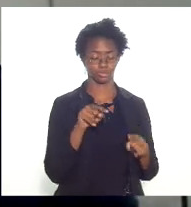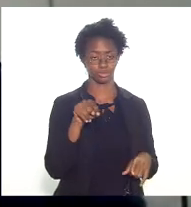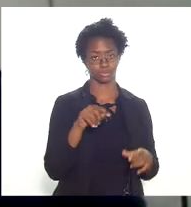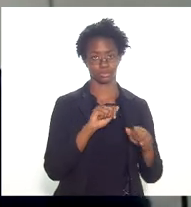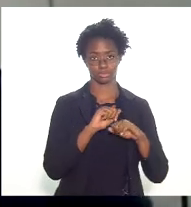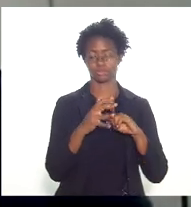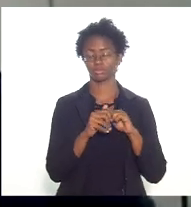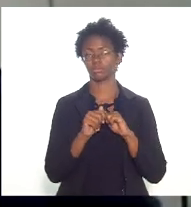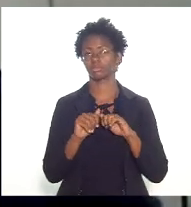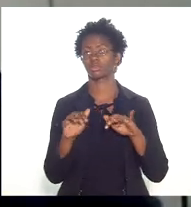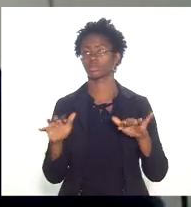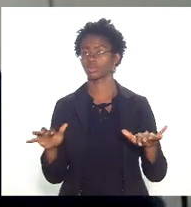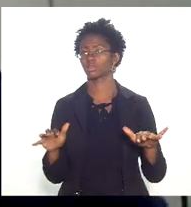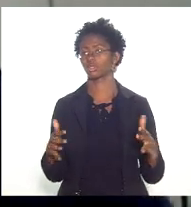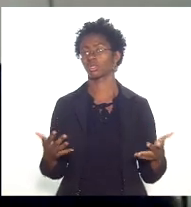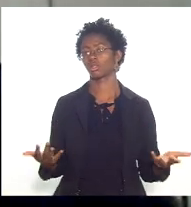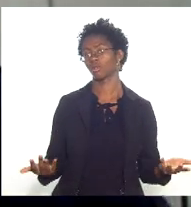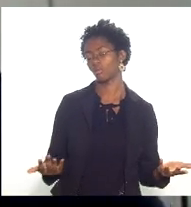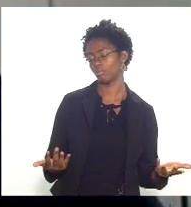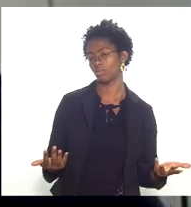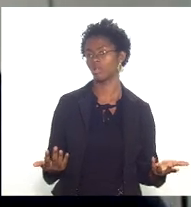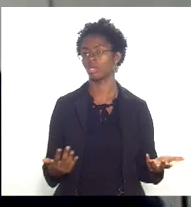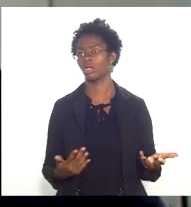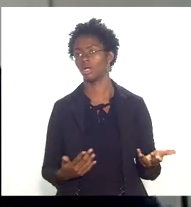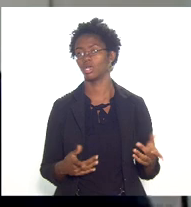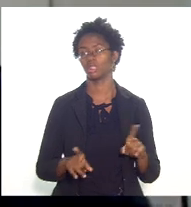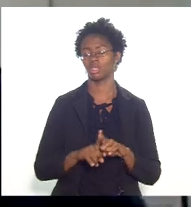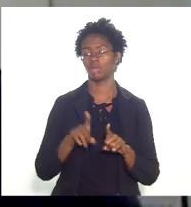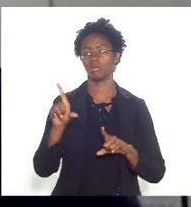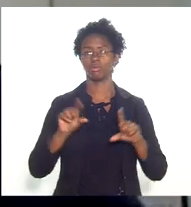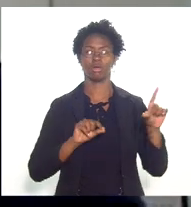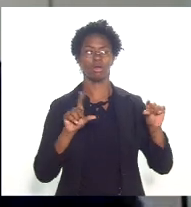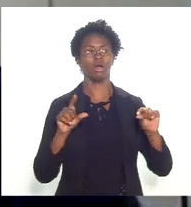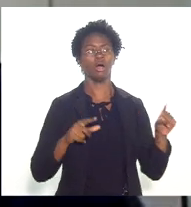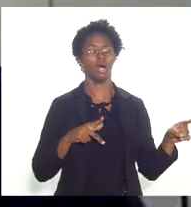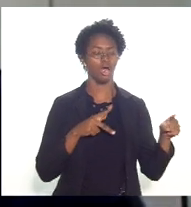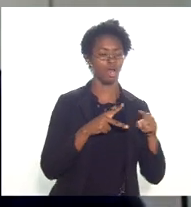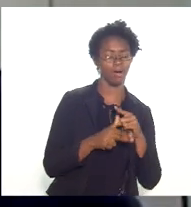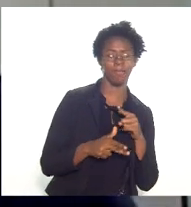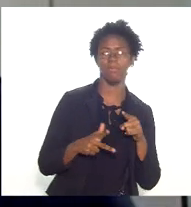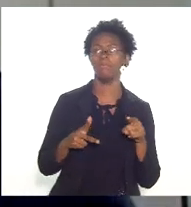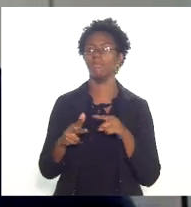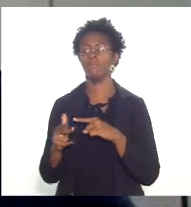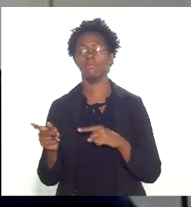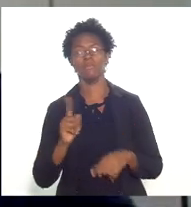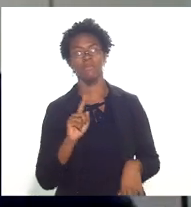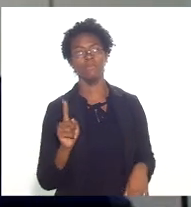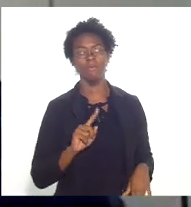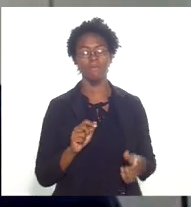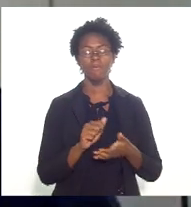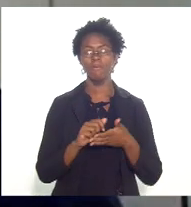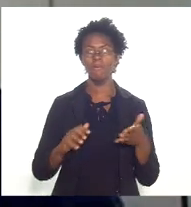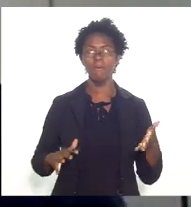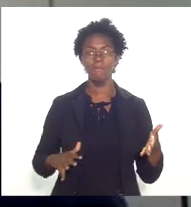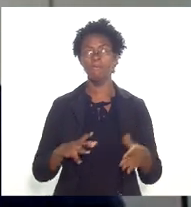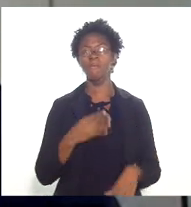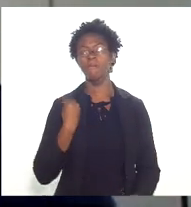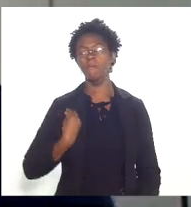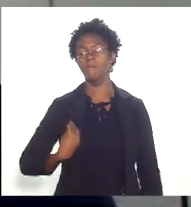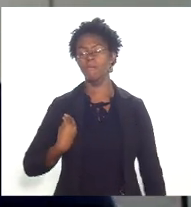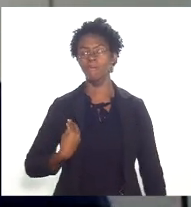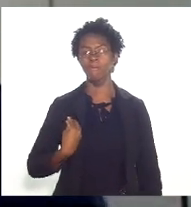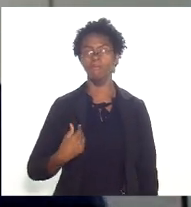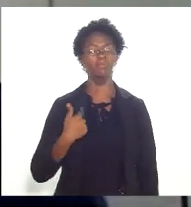pandemia como limite para você com a interrupção de atividades presenciais dentre elas a educação